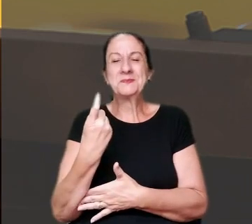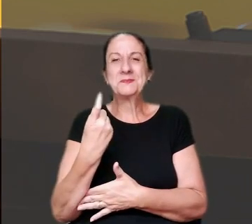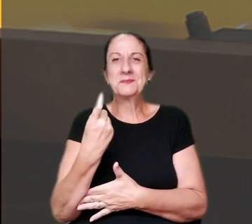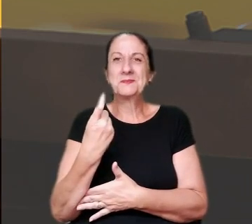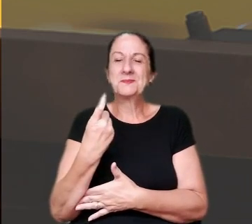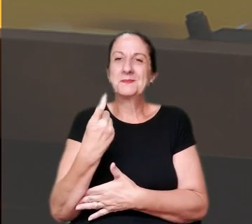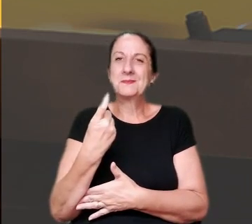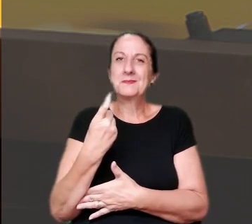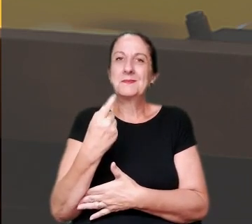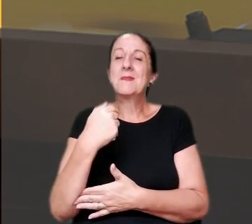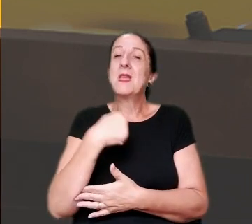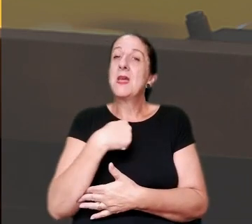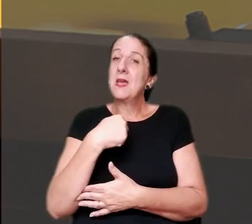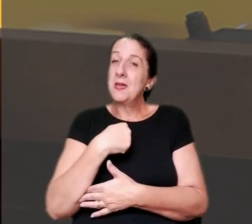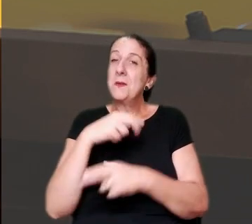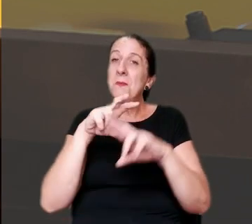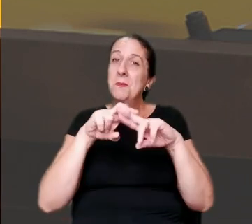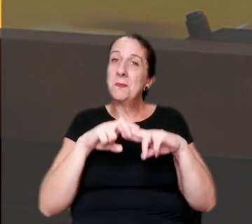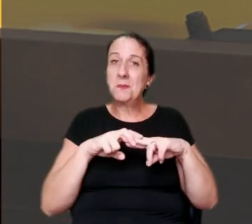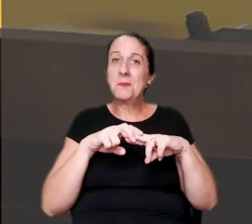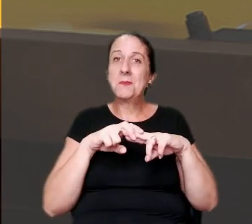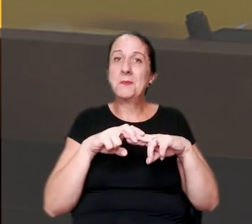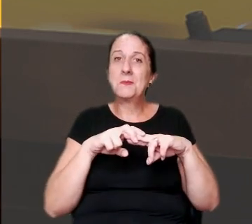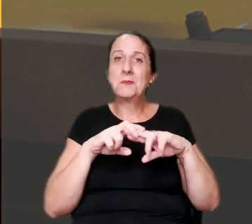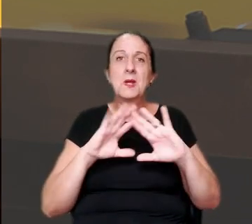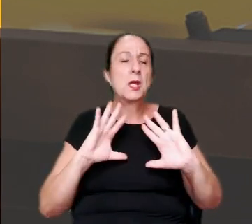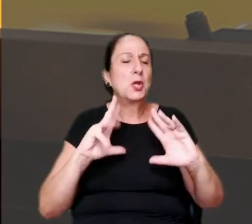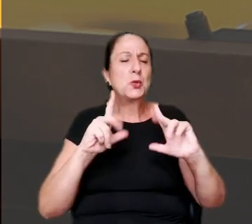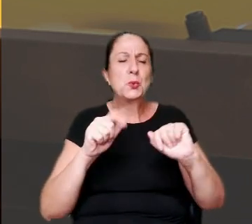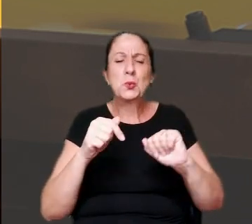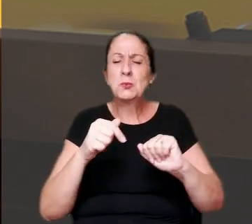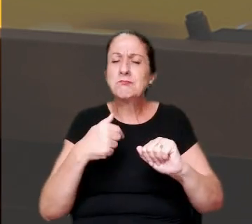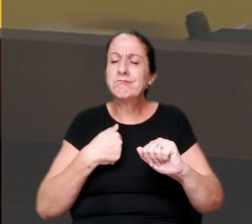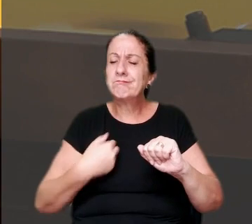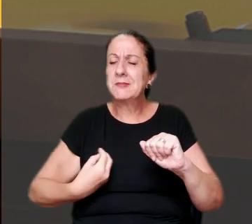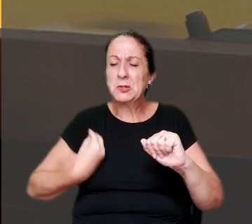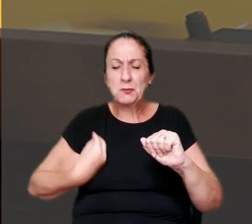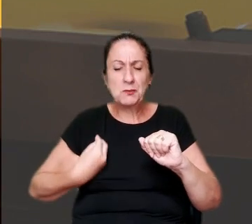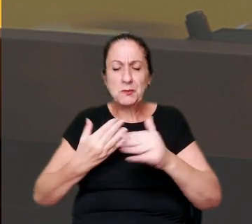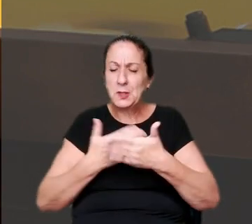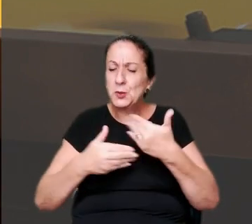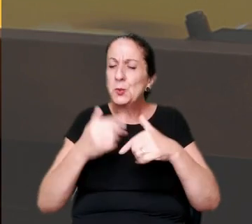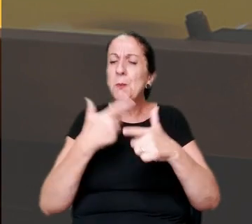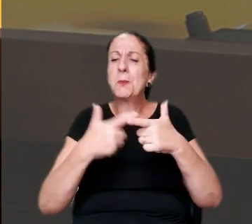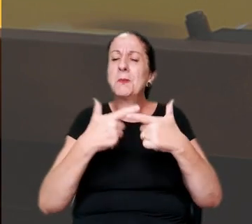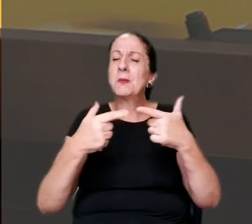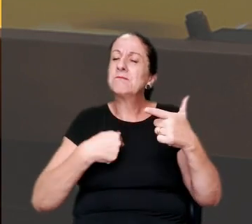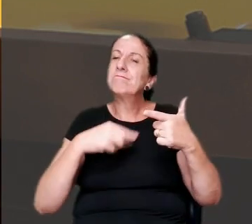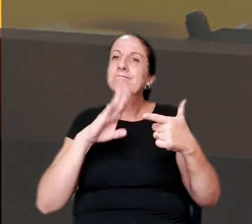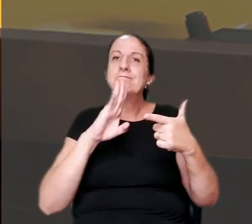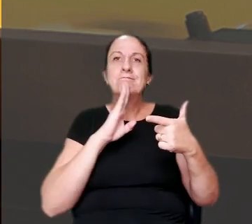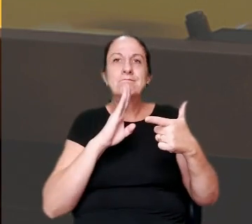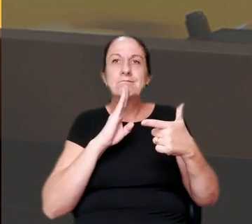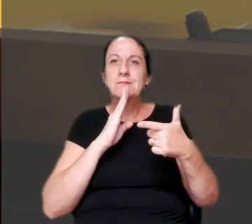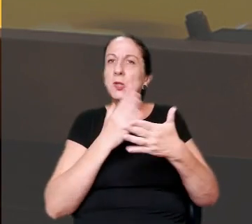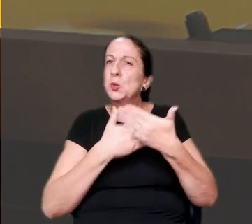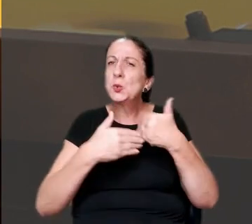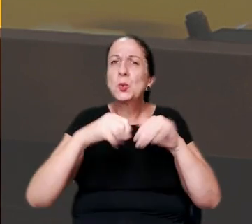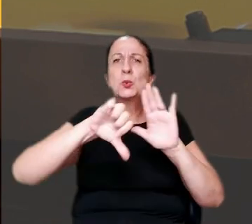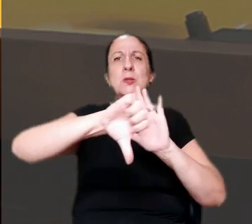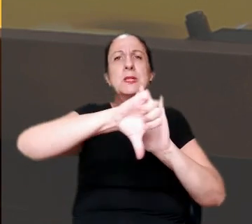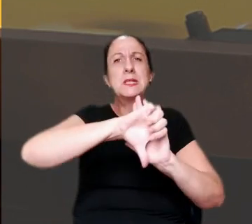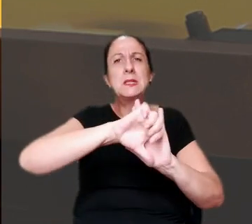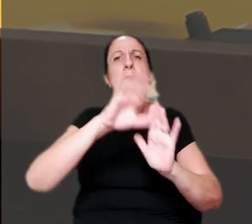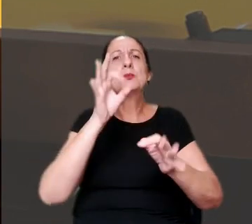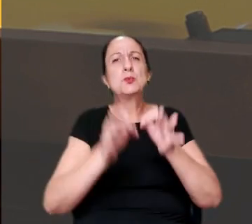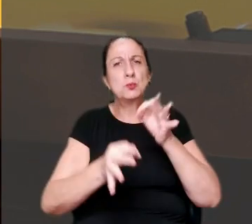interessante. E eu sou, por isso, apesar de tudo que eu vivi, de todos os problemas que eu conheço, de todos